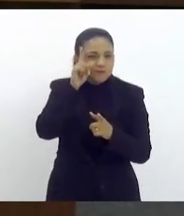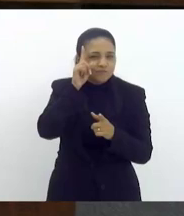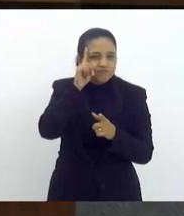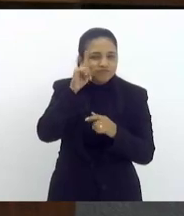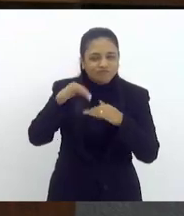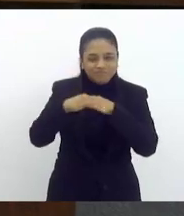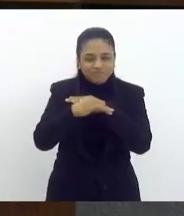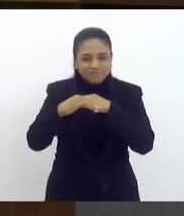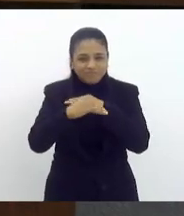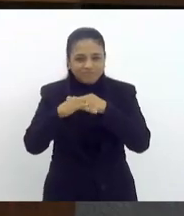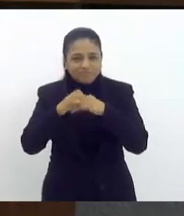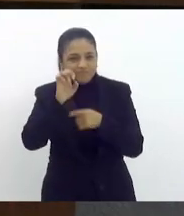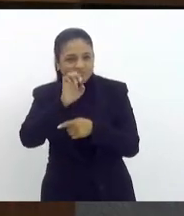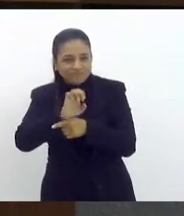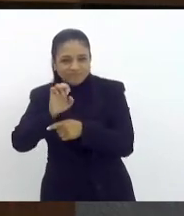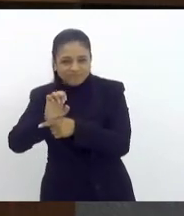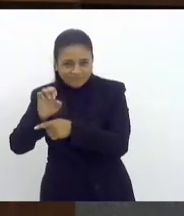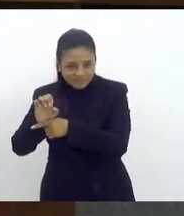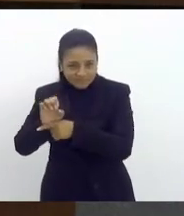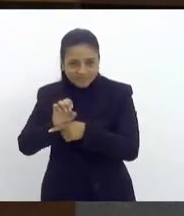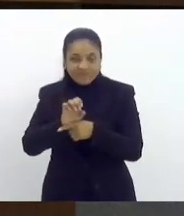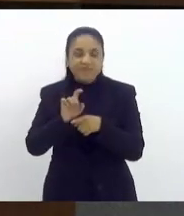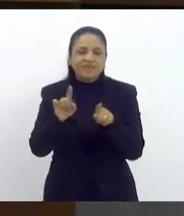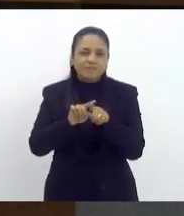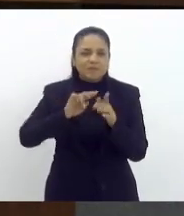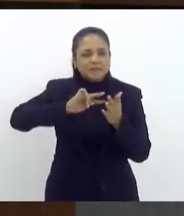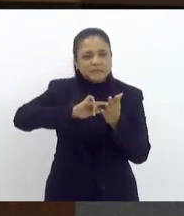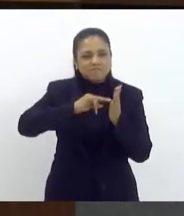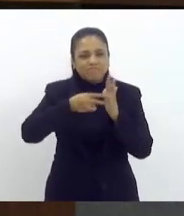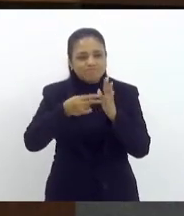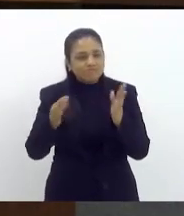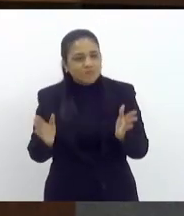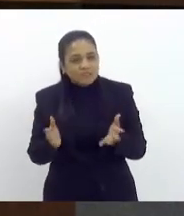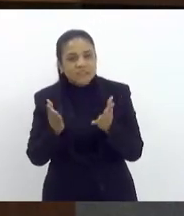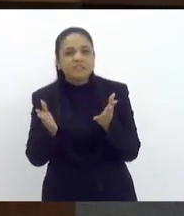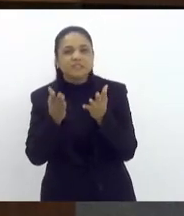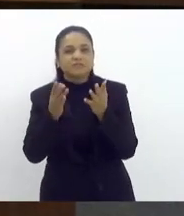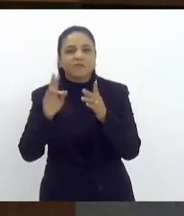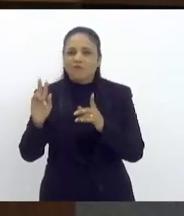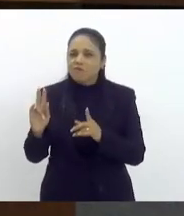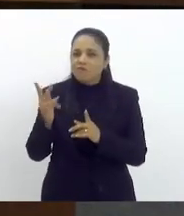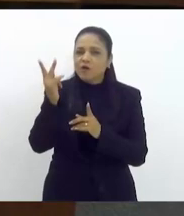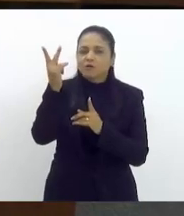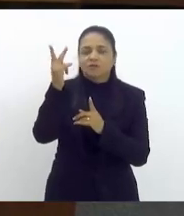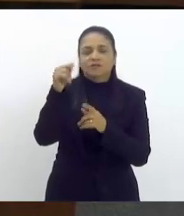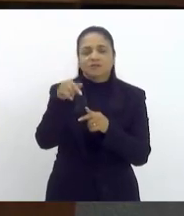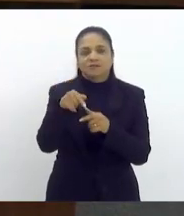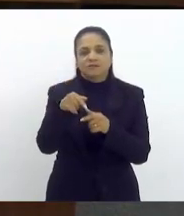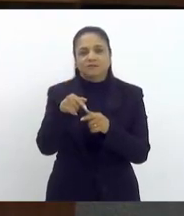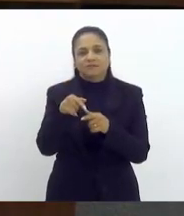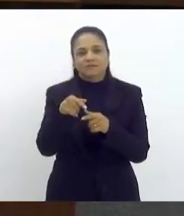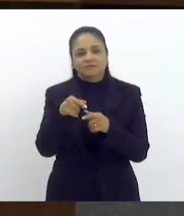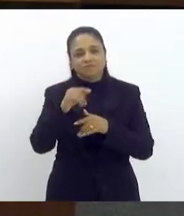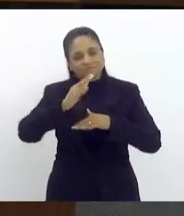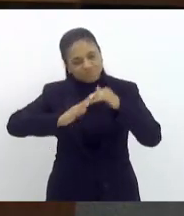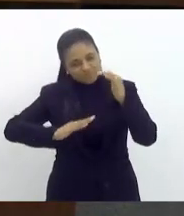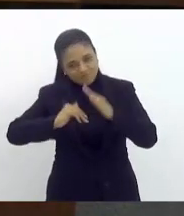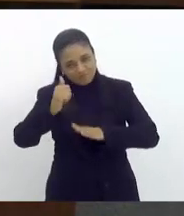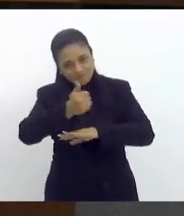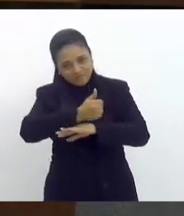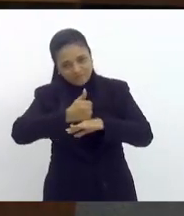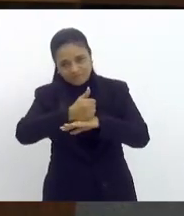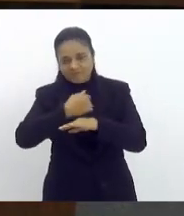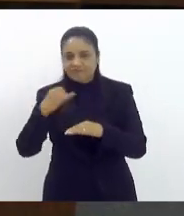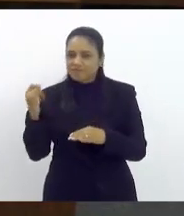e que isso possa significar também um incentivo e valorização por que não dessas profissionais que são tão